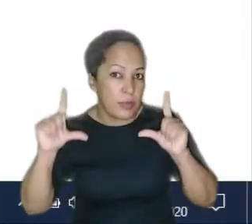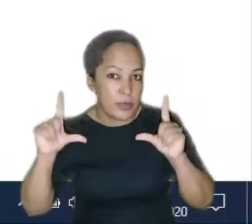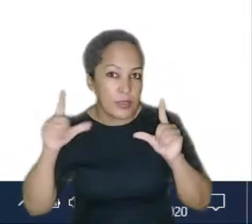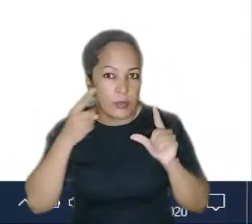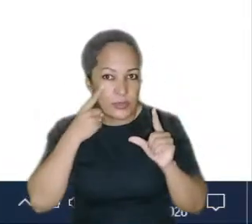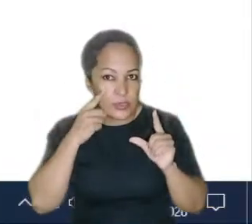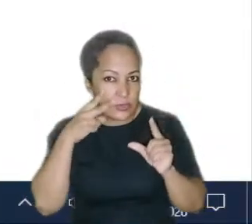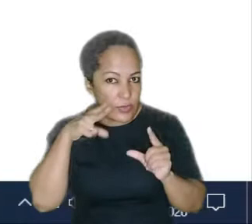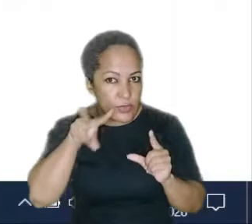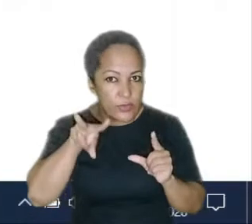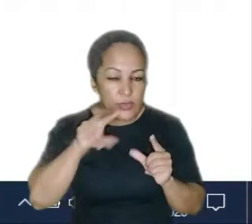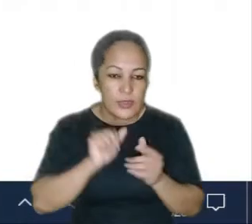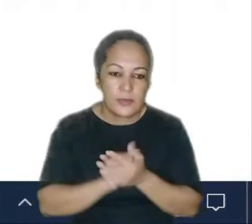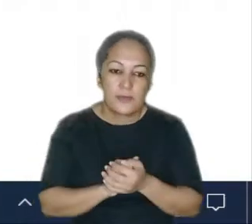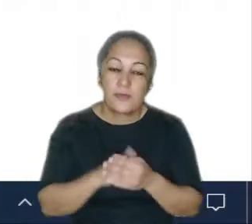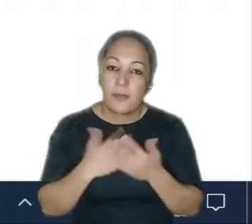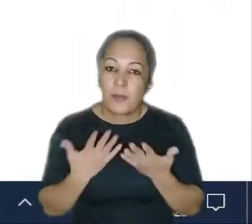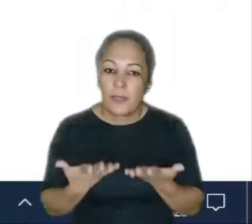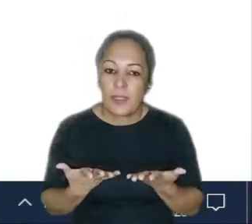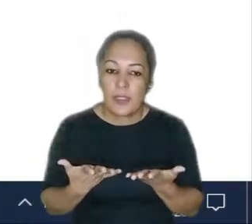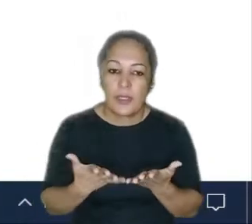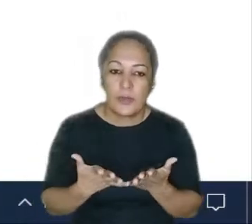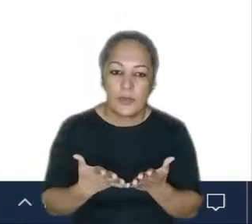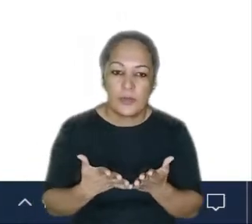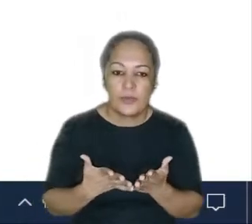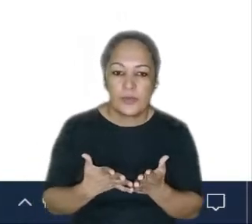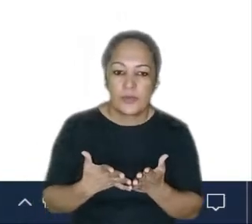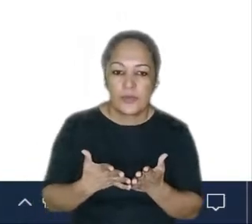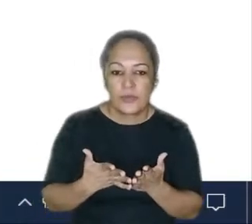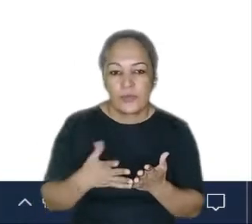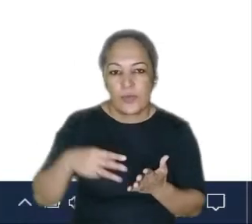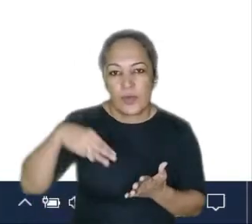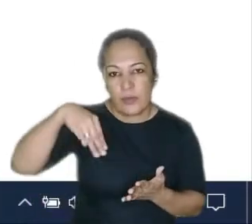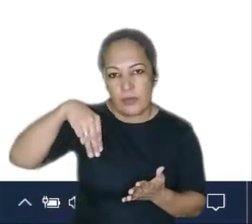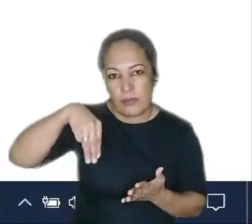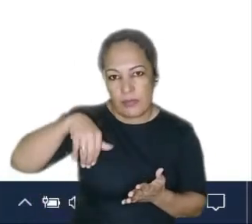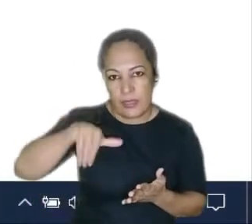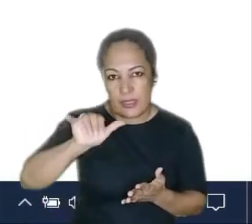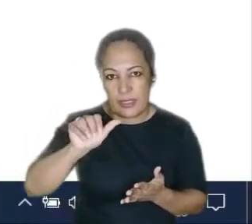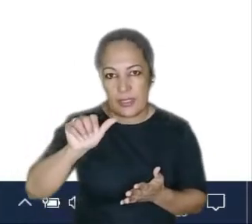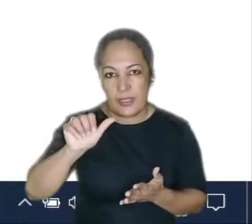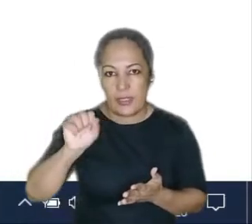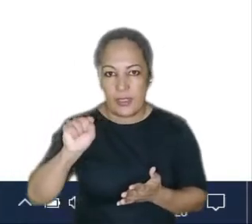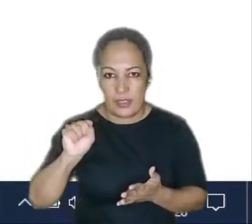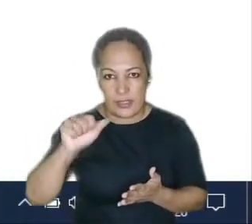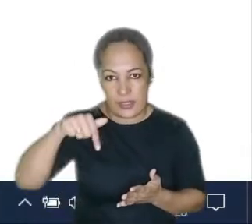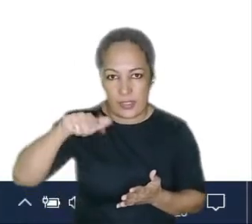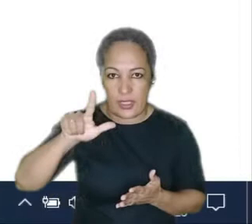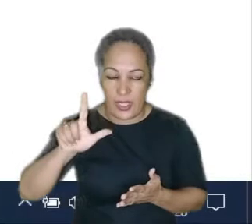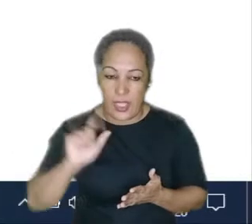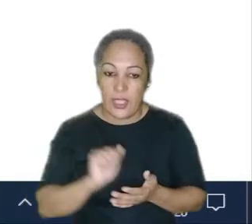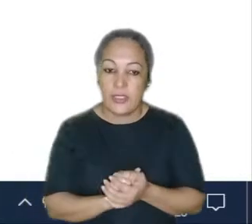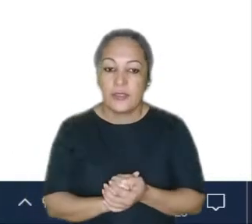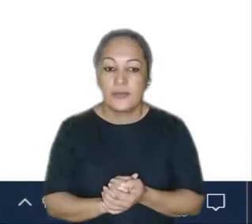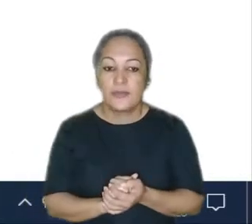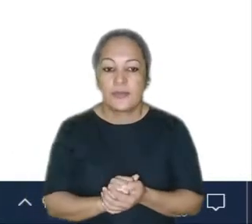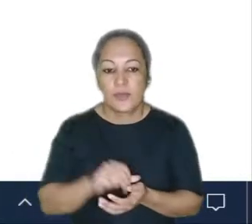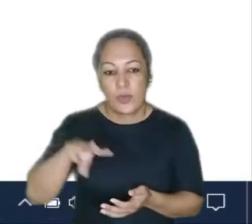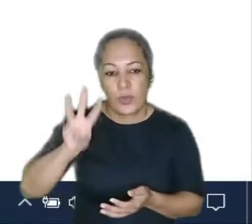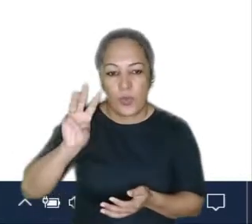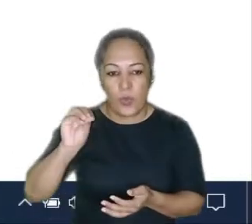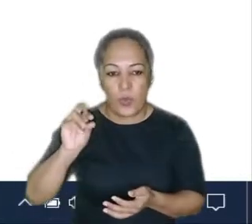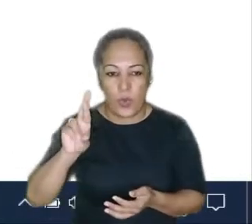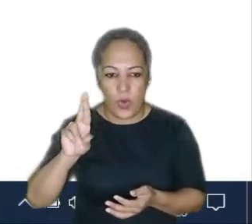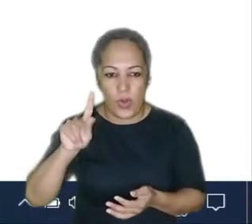Então tá, galera, essa aqui é a cara do nosso MySQL Workbench, tá? Ele